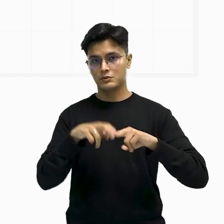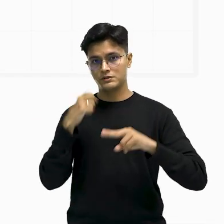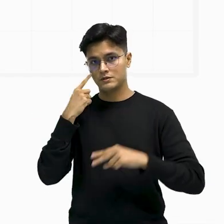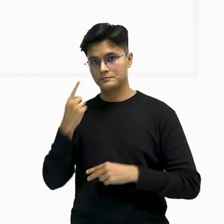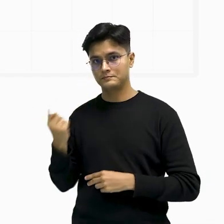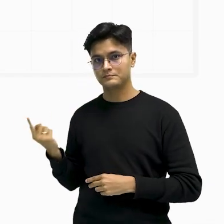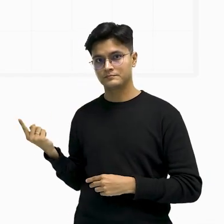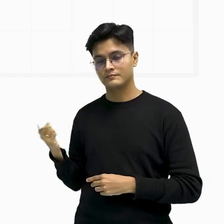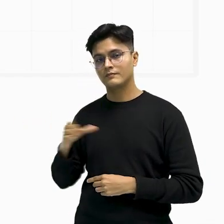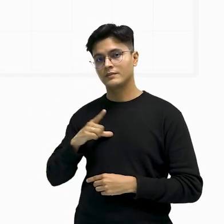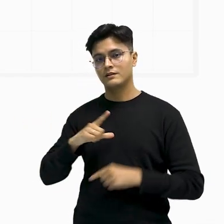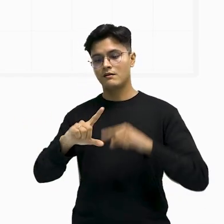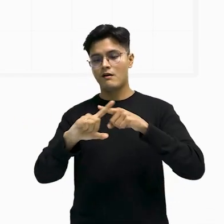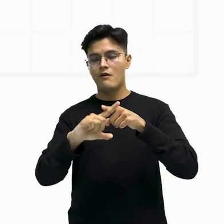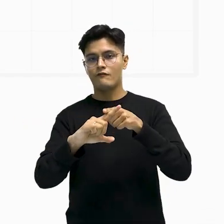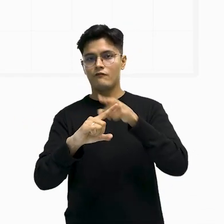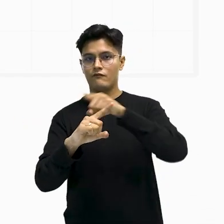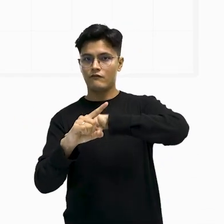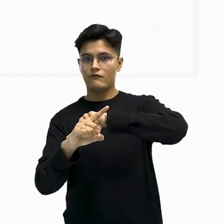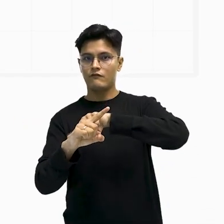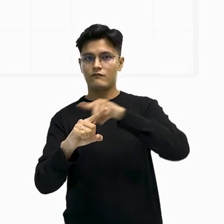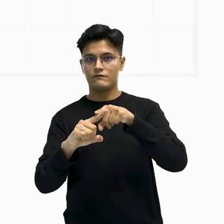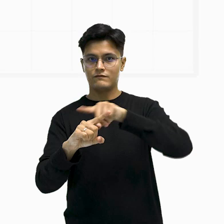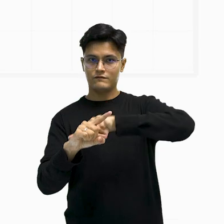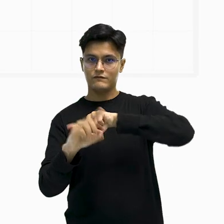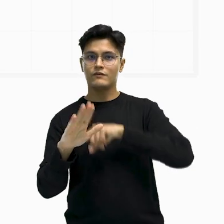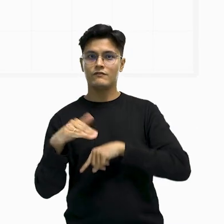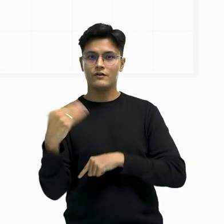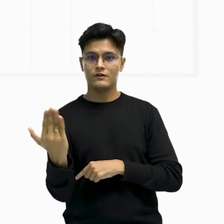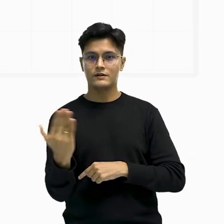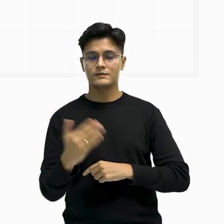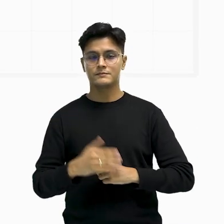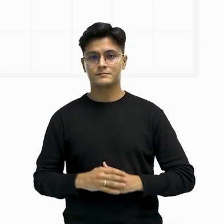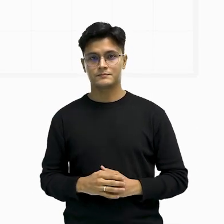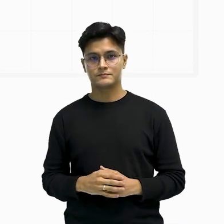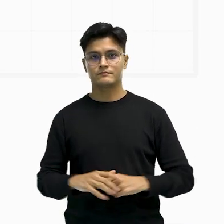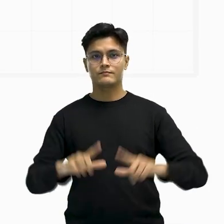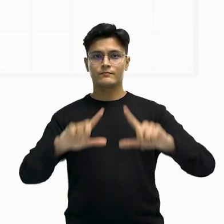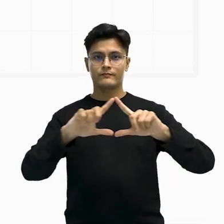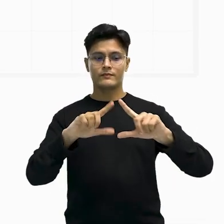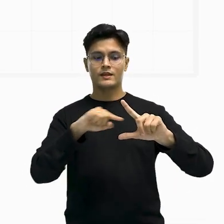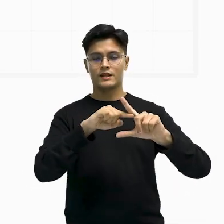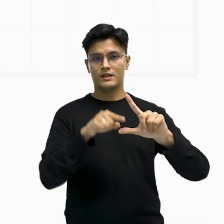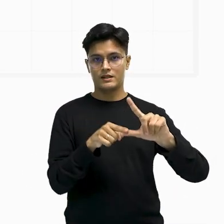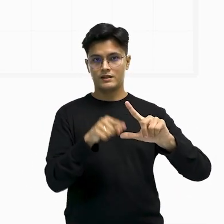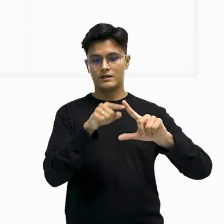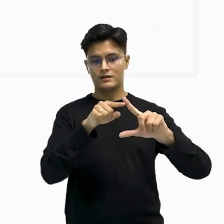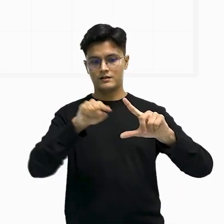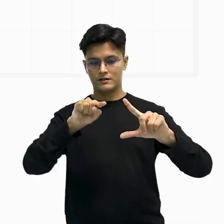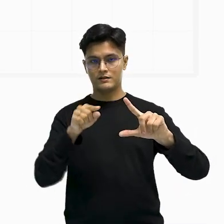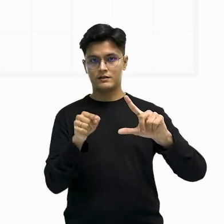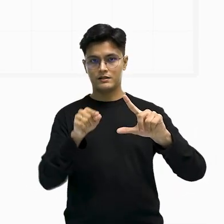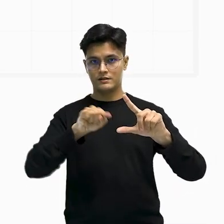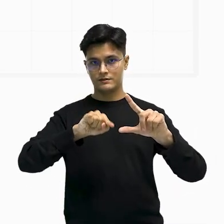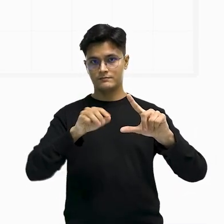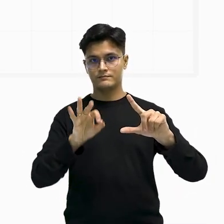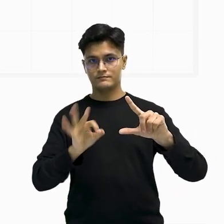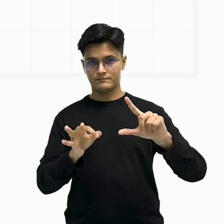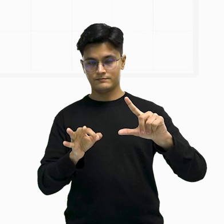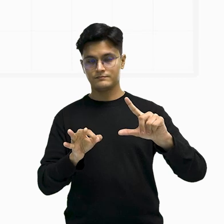nós temos o ângulo externo, nessa parte aqui, tudo bem? E o ângulo interno do lado de dentro do